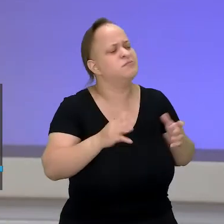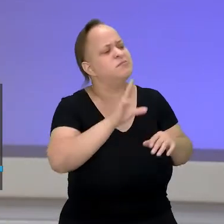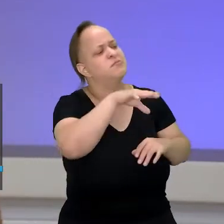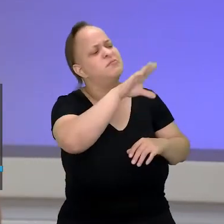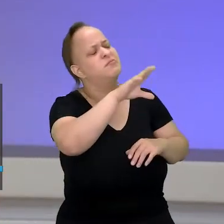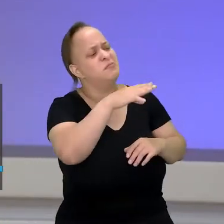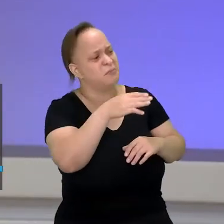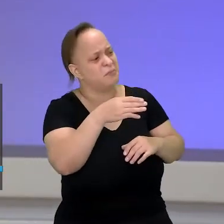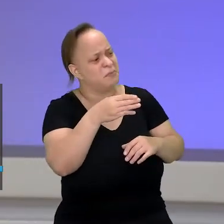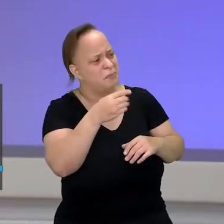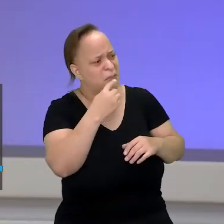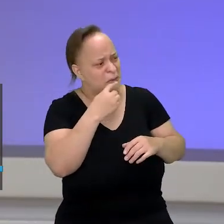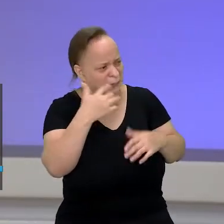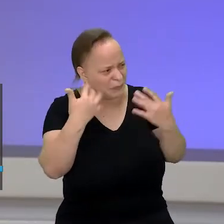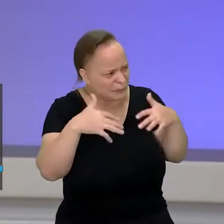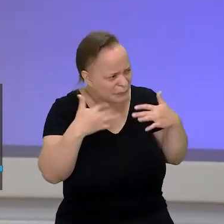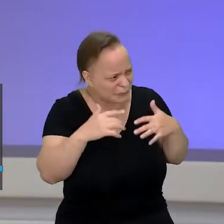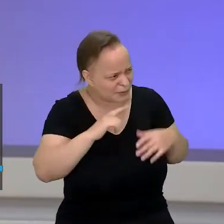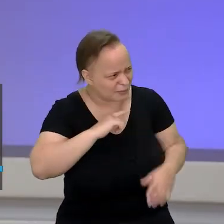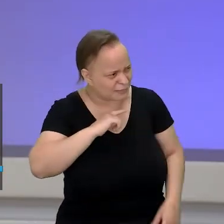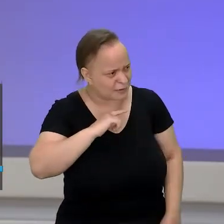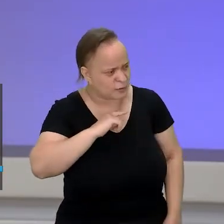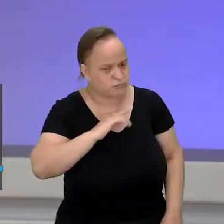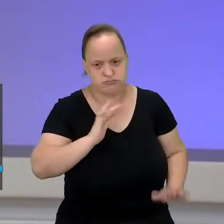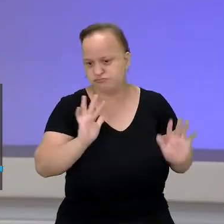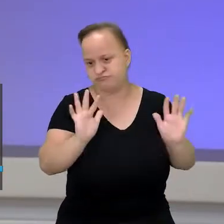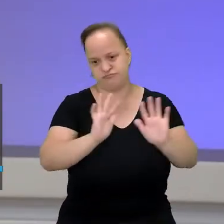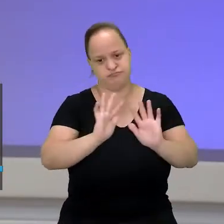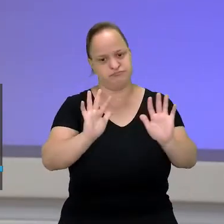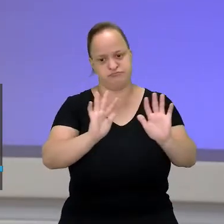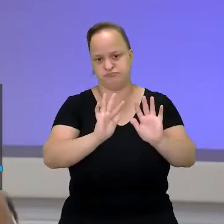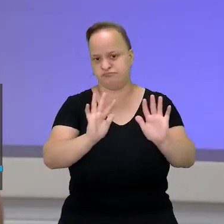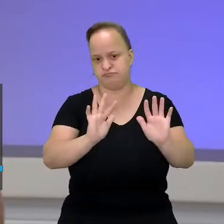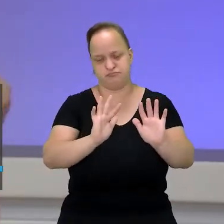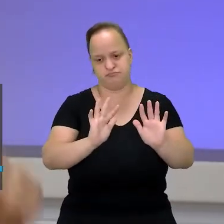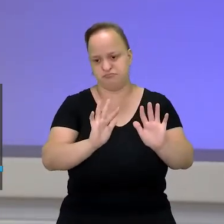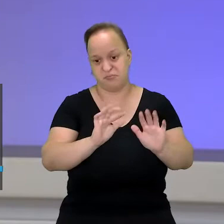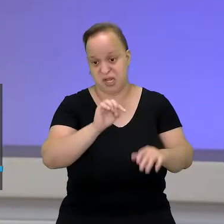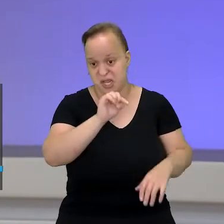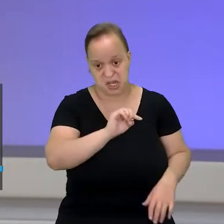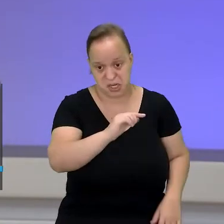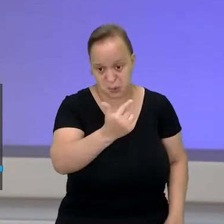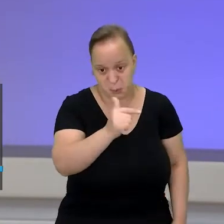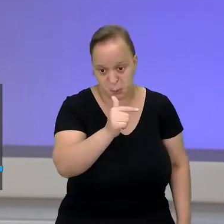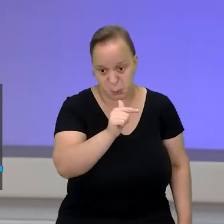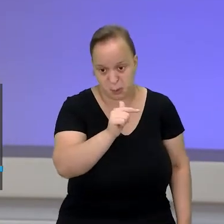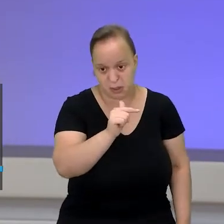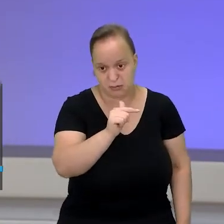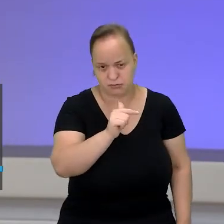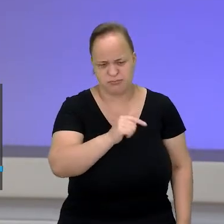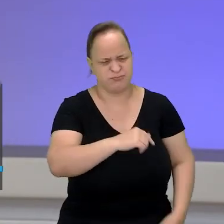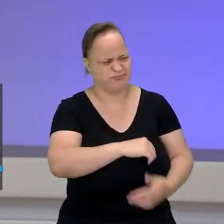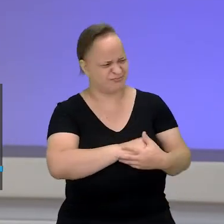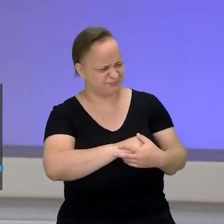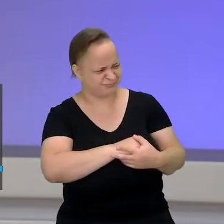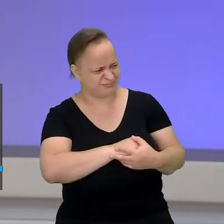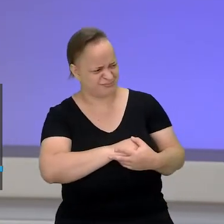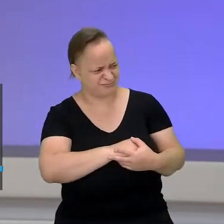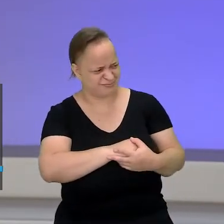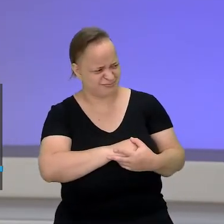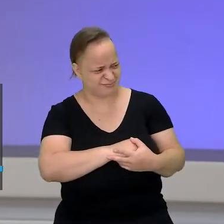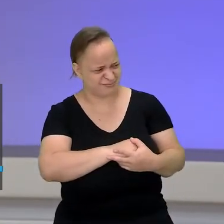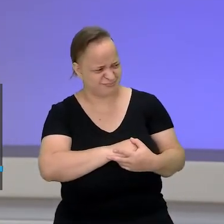moço, tem pimenta? A gente não trabalha com pimenta assim, aqui. Aí eu olhei para a cadeira, fiz uma cara